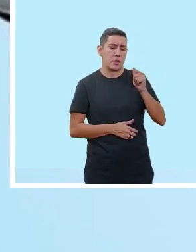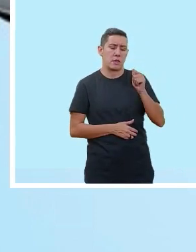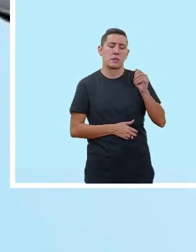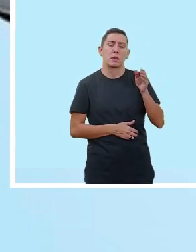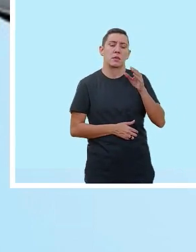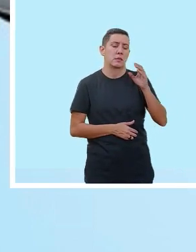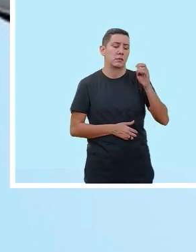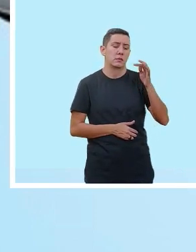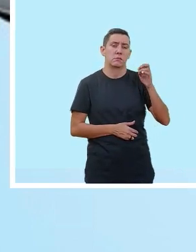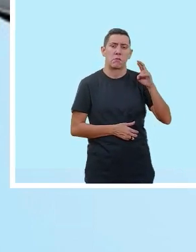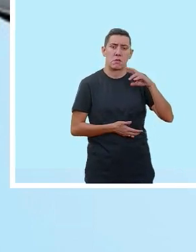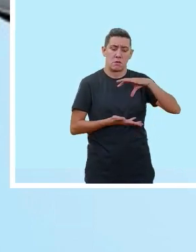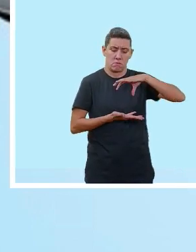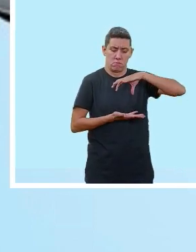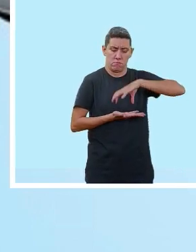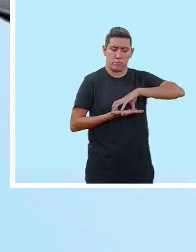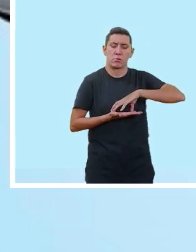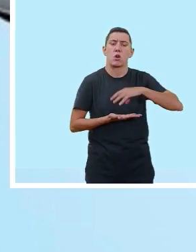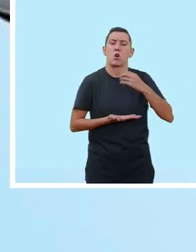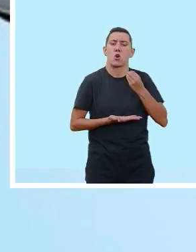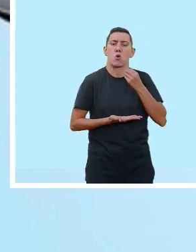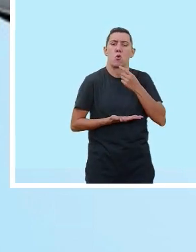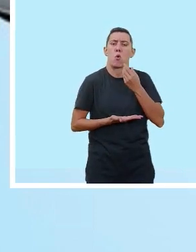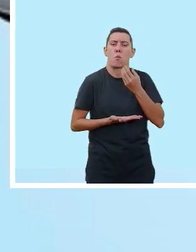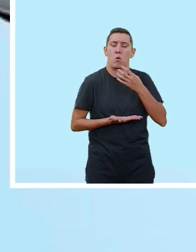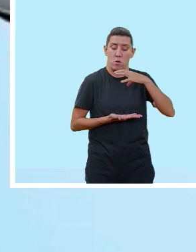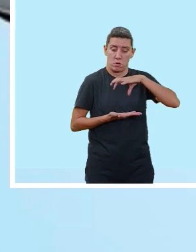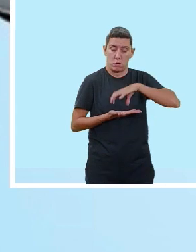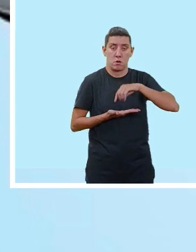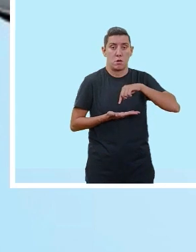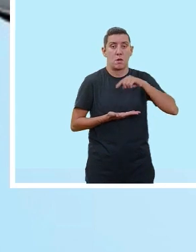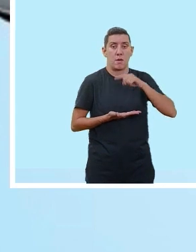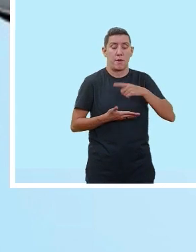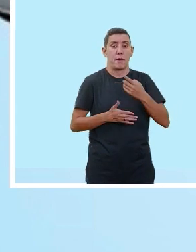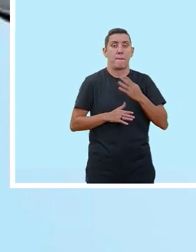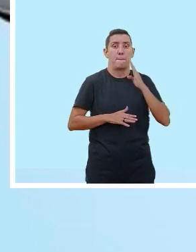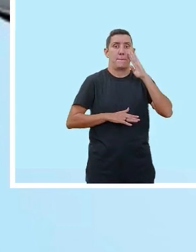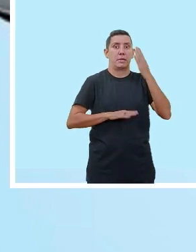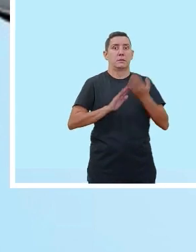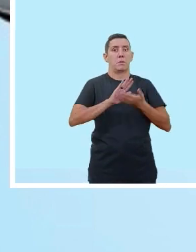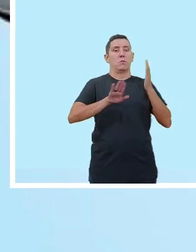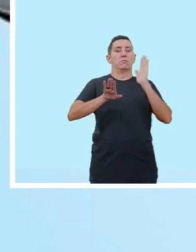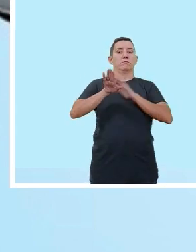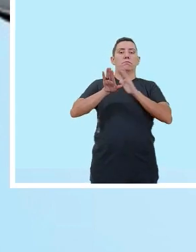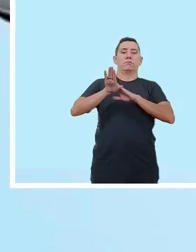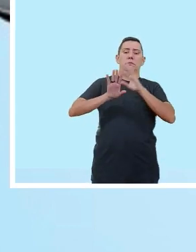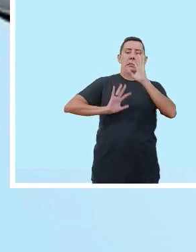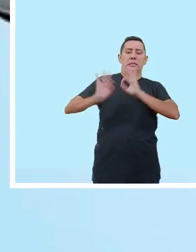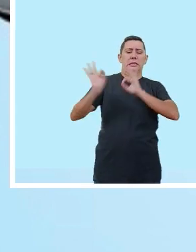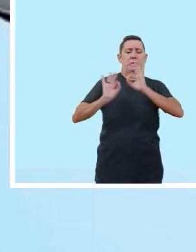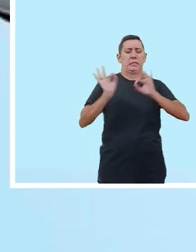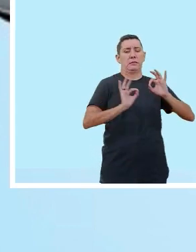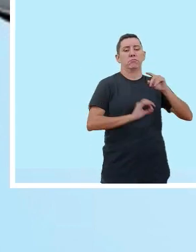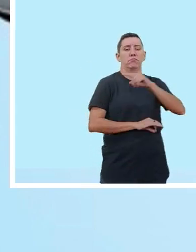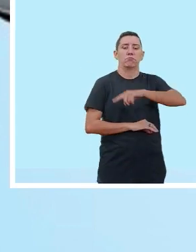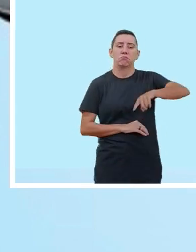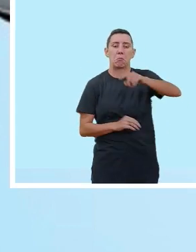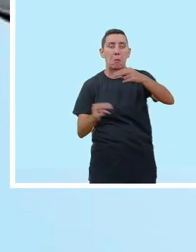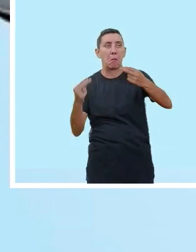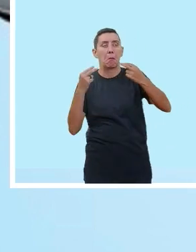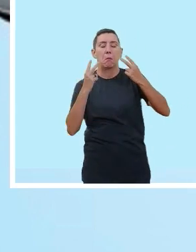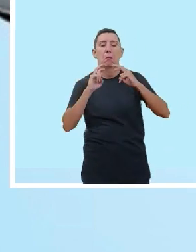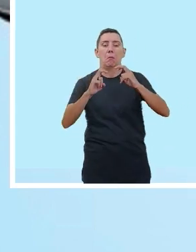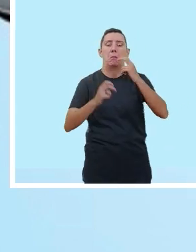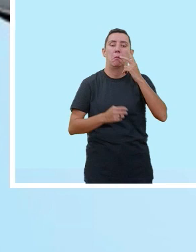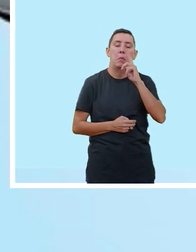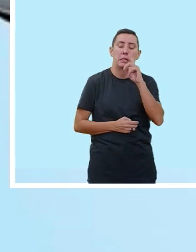eles estão por trás, né? Eles estão na base dessa infraestrutura que você não vê, né? Então toda vez que você está mandando e-mail, você